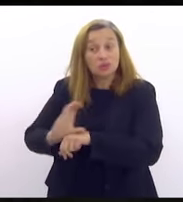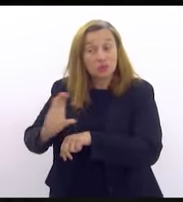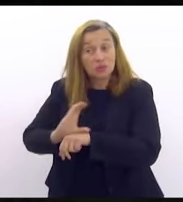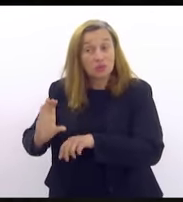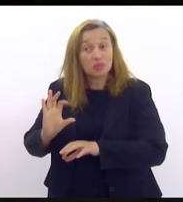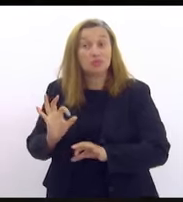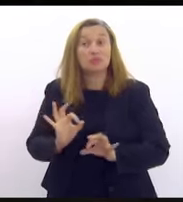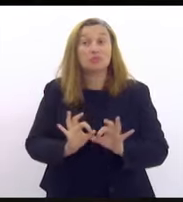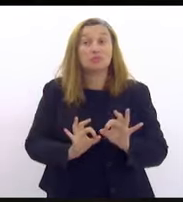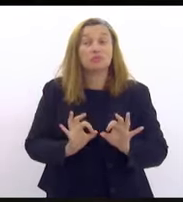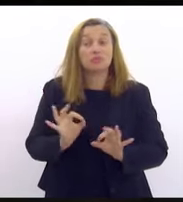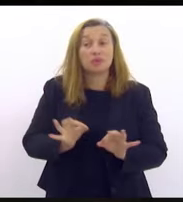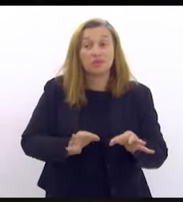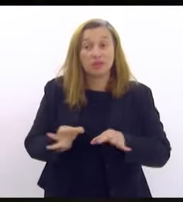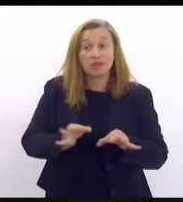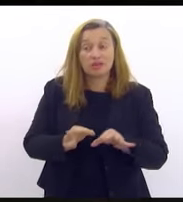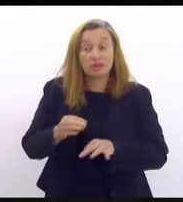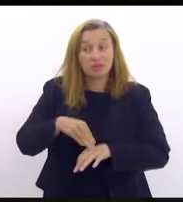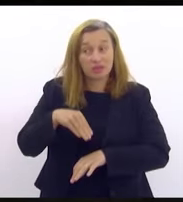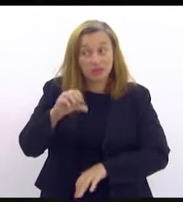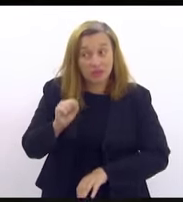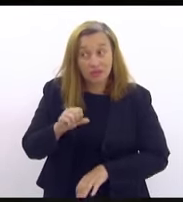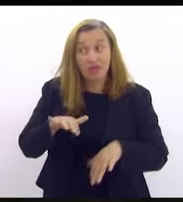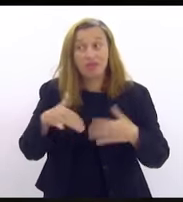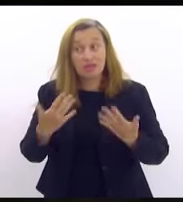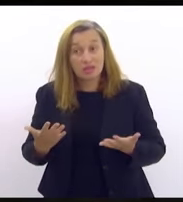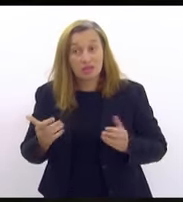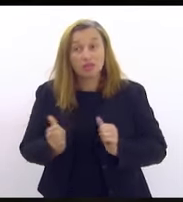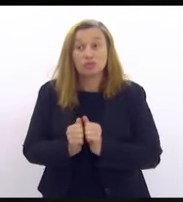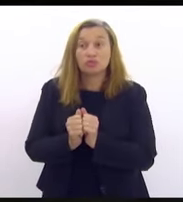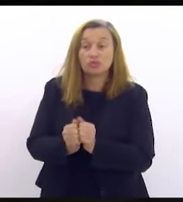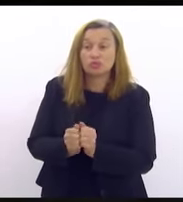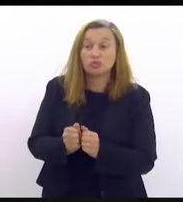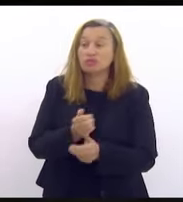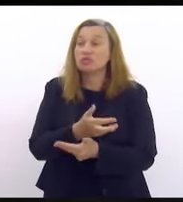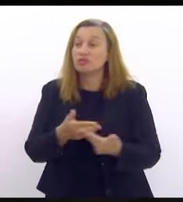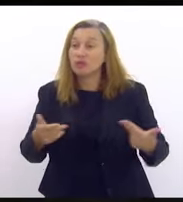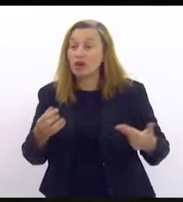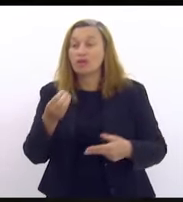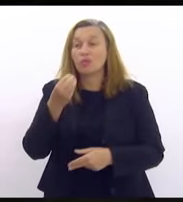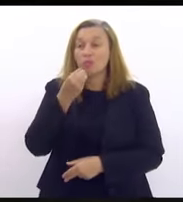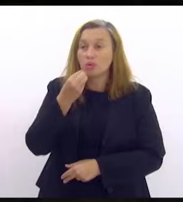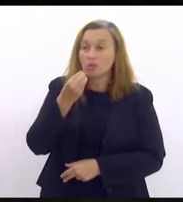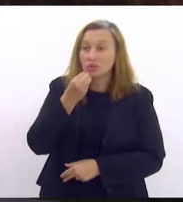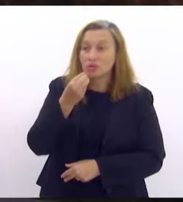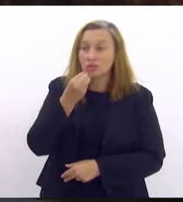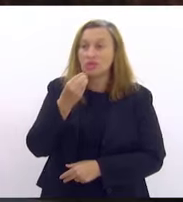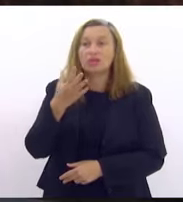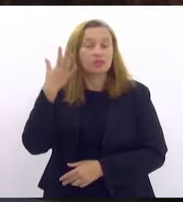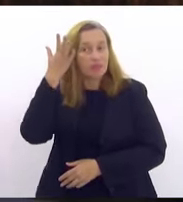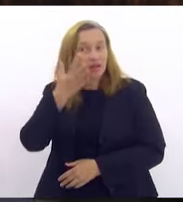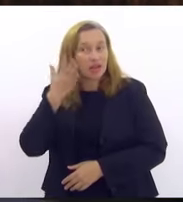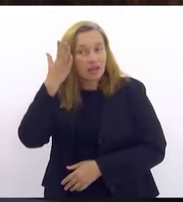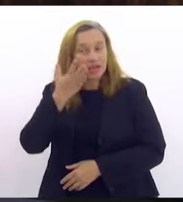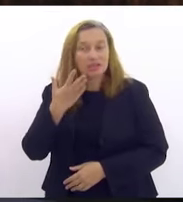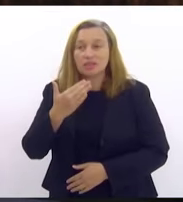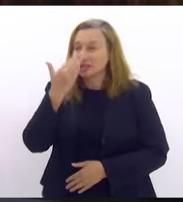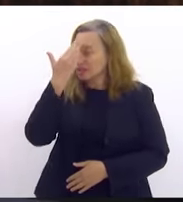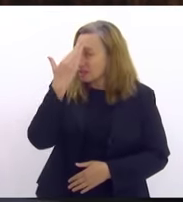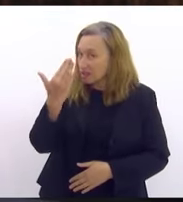da magistratura então participamos de várias várias oportunidades de palestra e